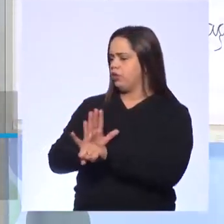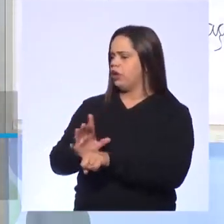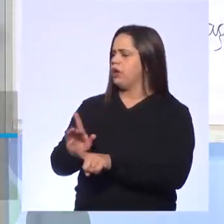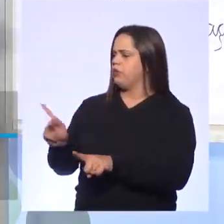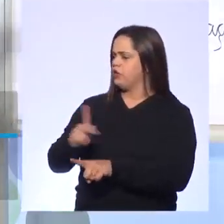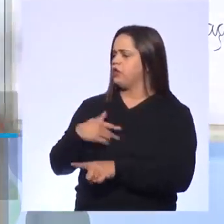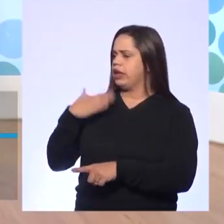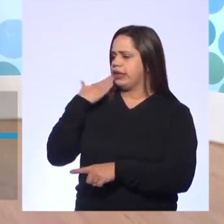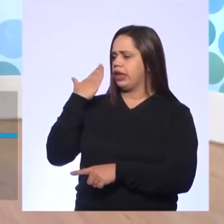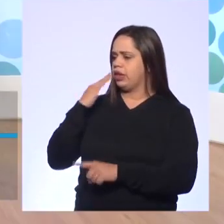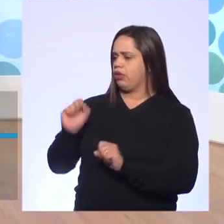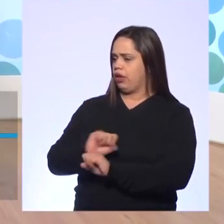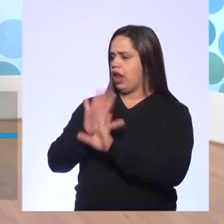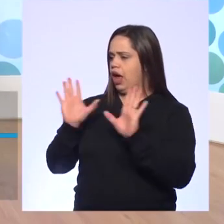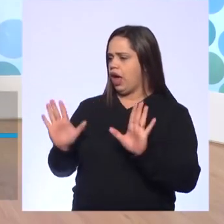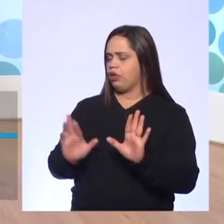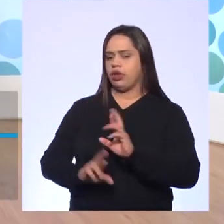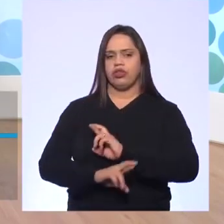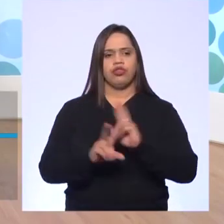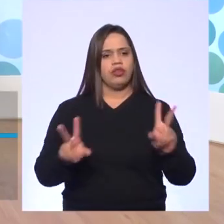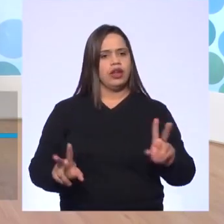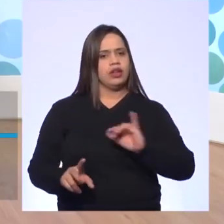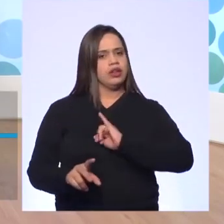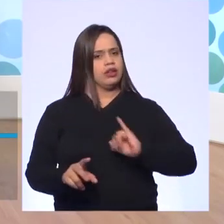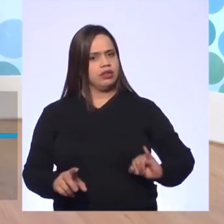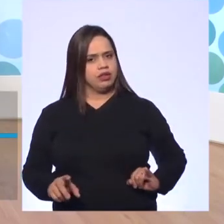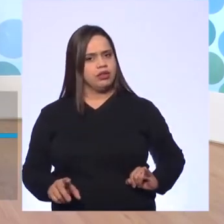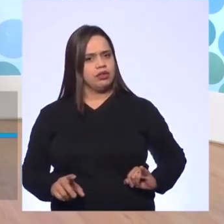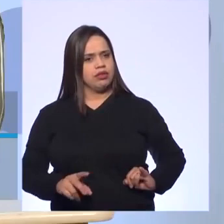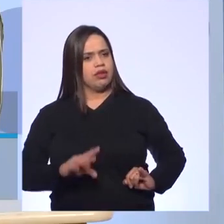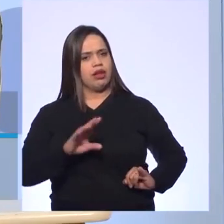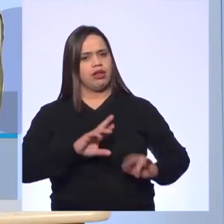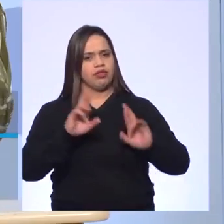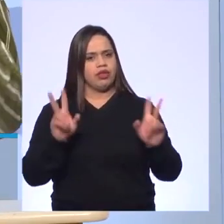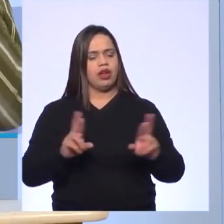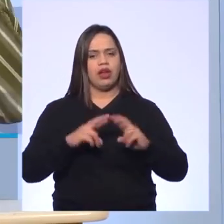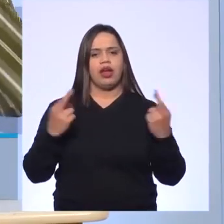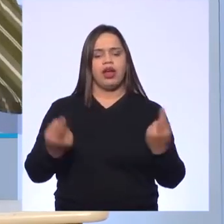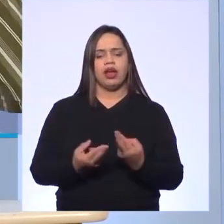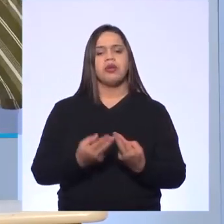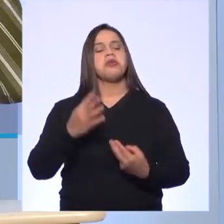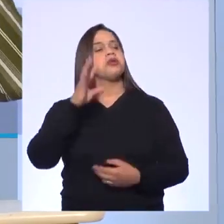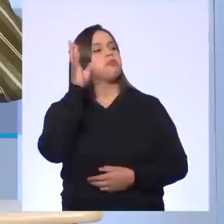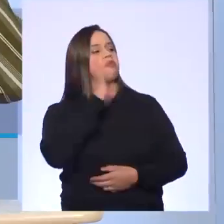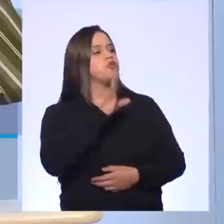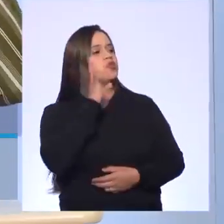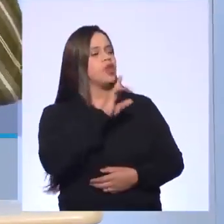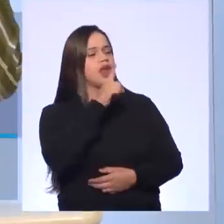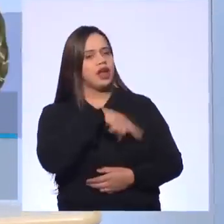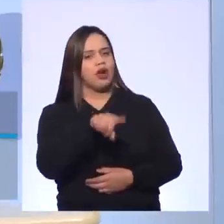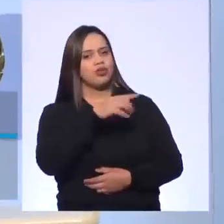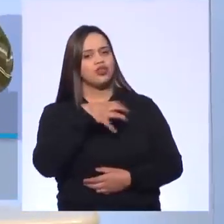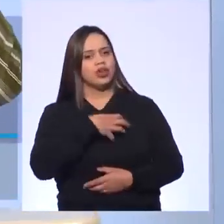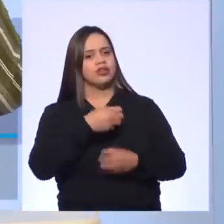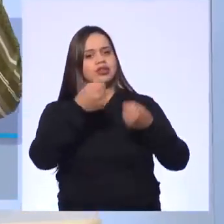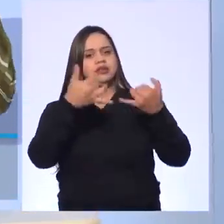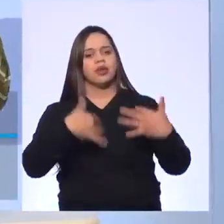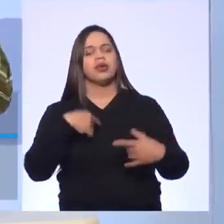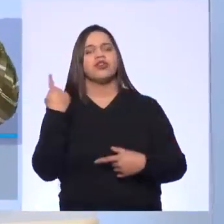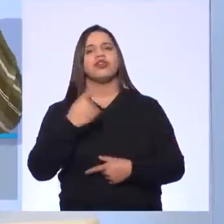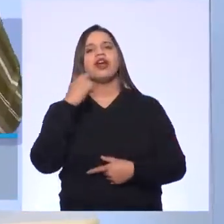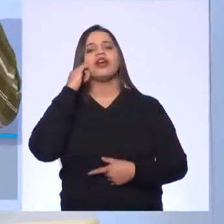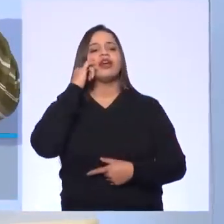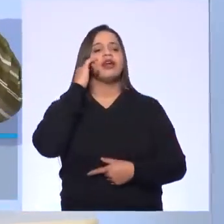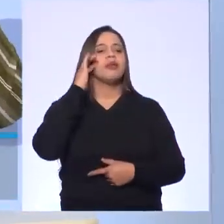de império? Bem legal a parte lúdica, viu? A gente fica aqui imaginando, né, fazendo uma